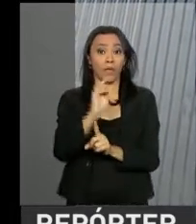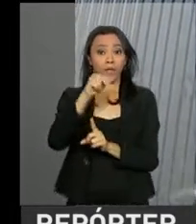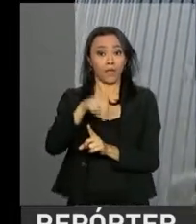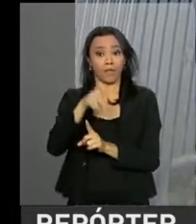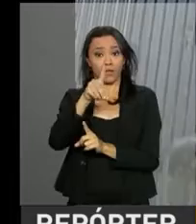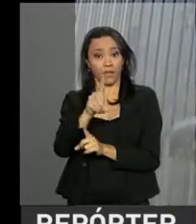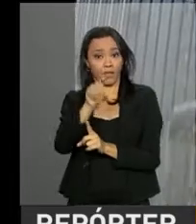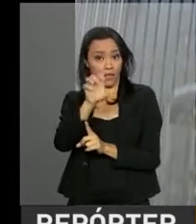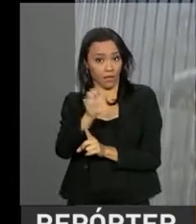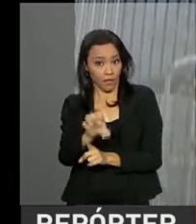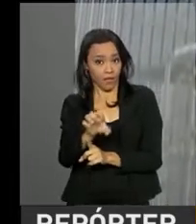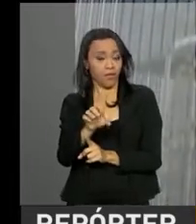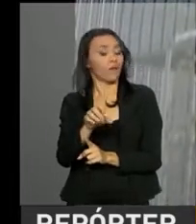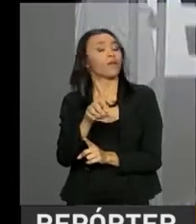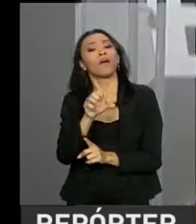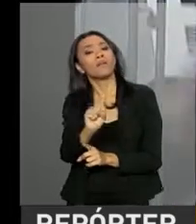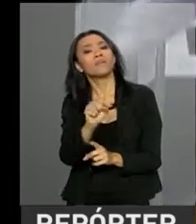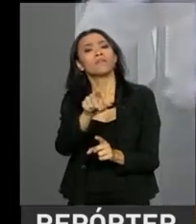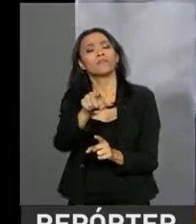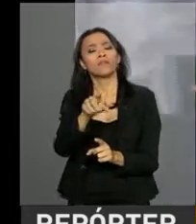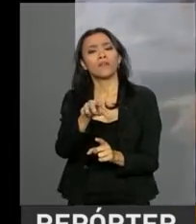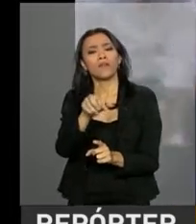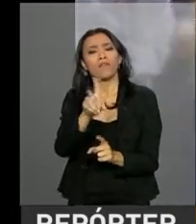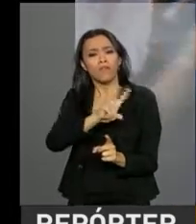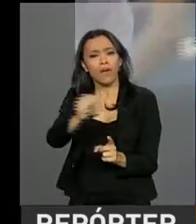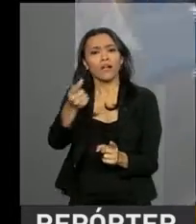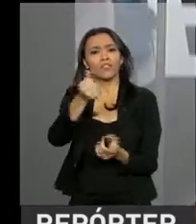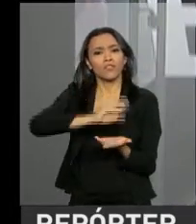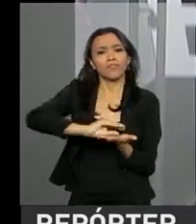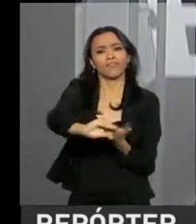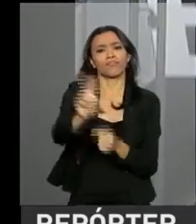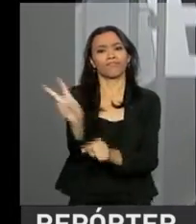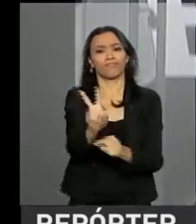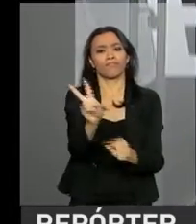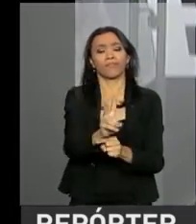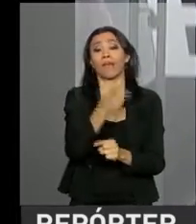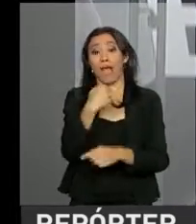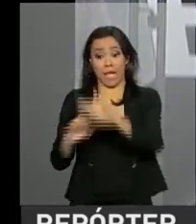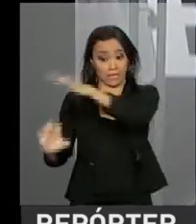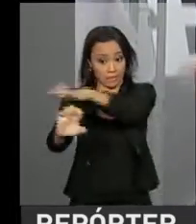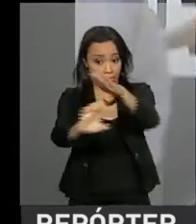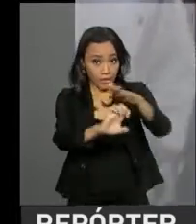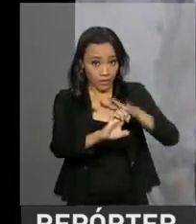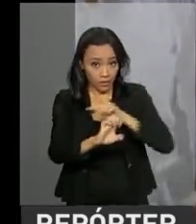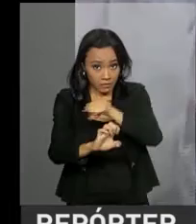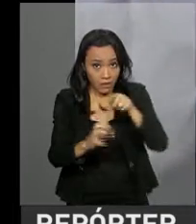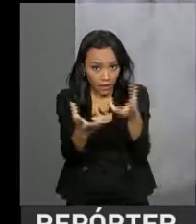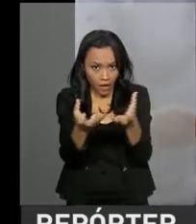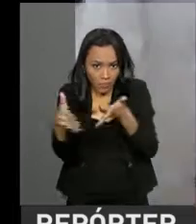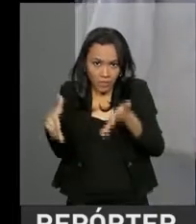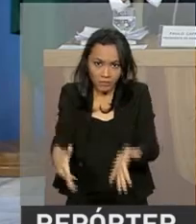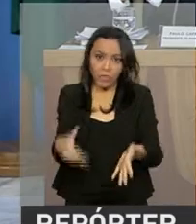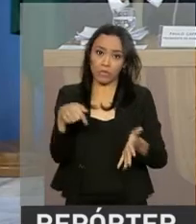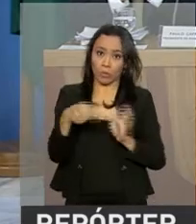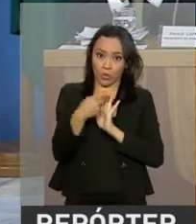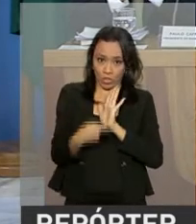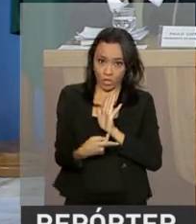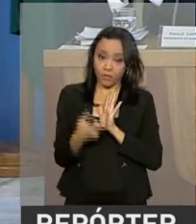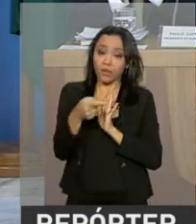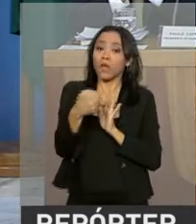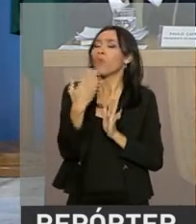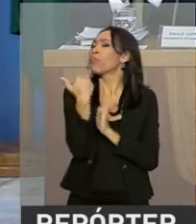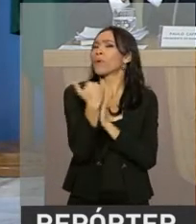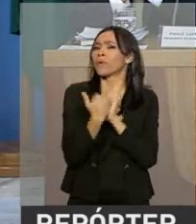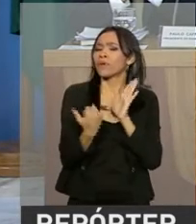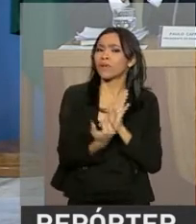do Desenvolvimento Econômico e Social, vai conceder financiamentos às empresas que quiserem participar do projeto Crescer, o programa